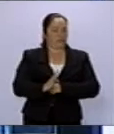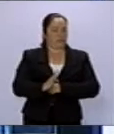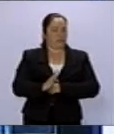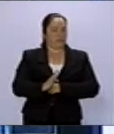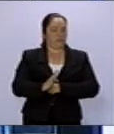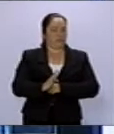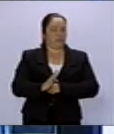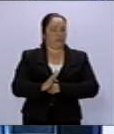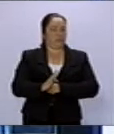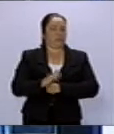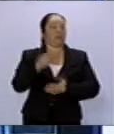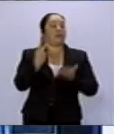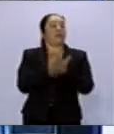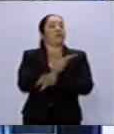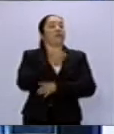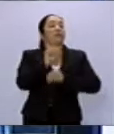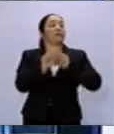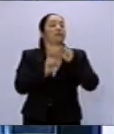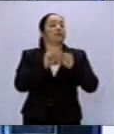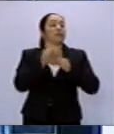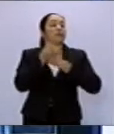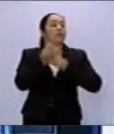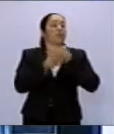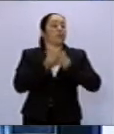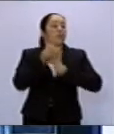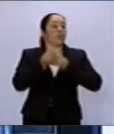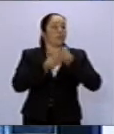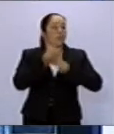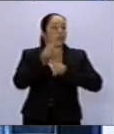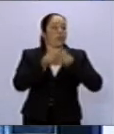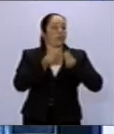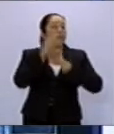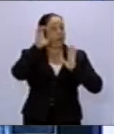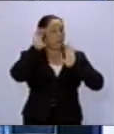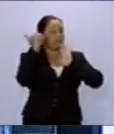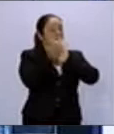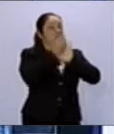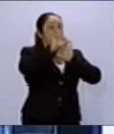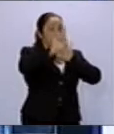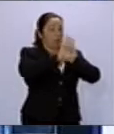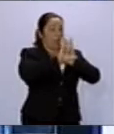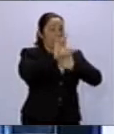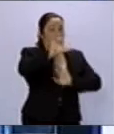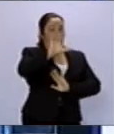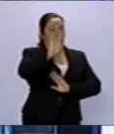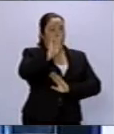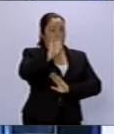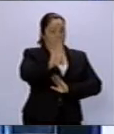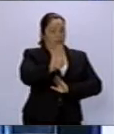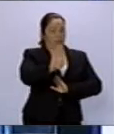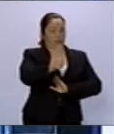ele se dá através do mecanismo estabelecido na lei de diretrizes e bases que permite